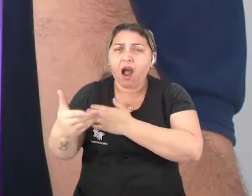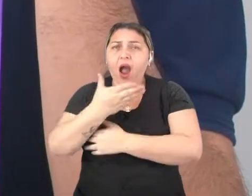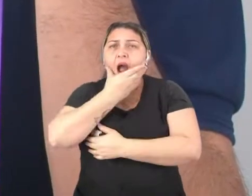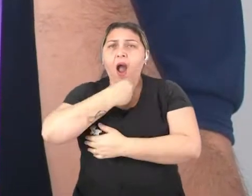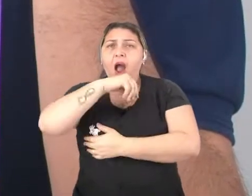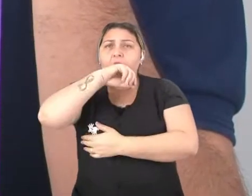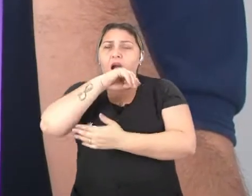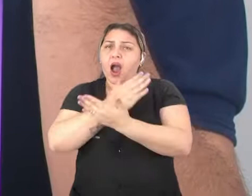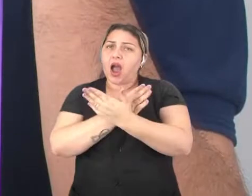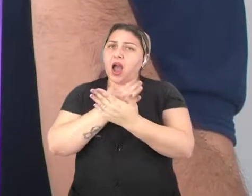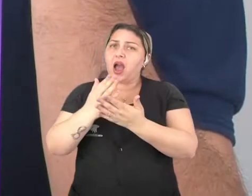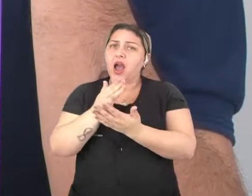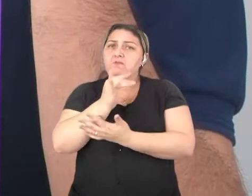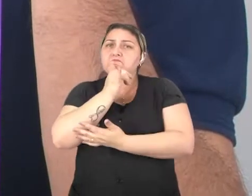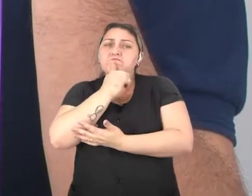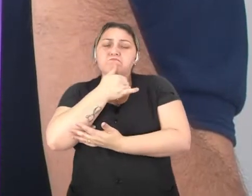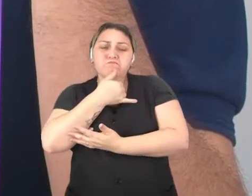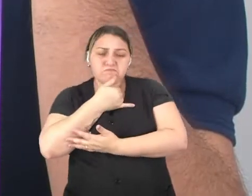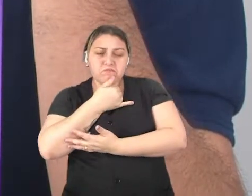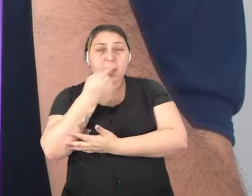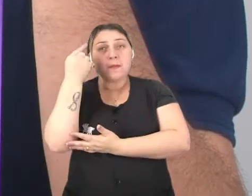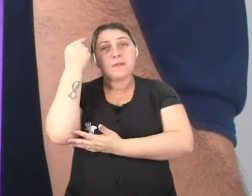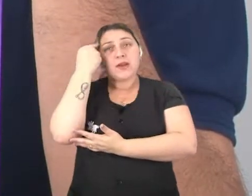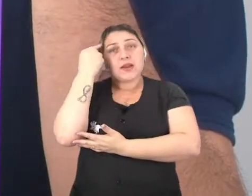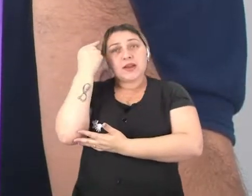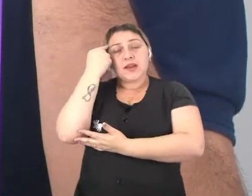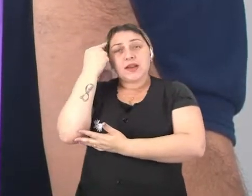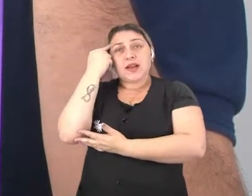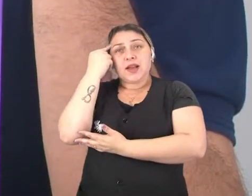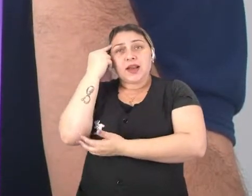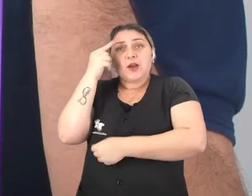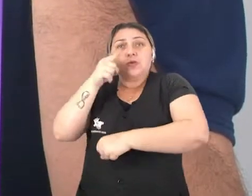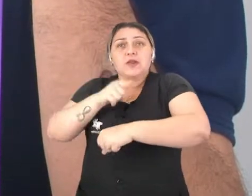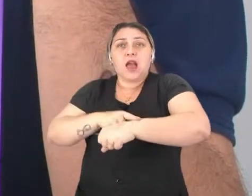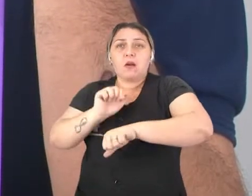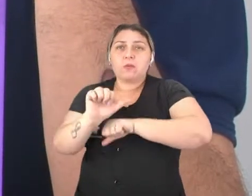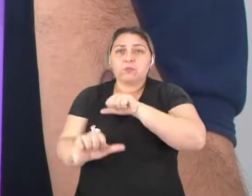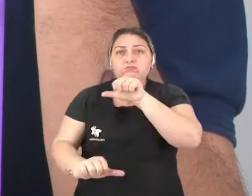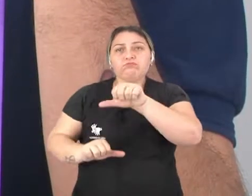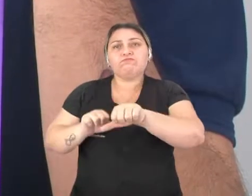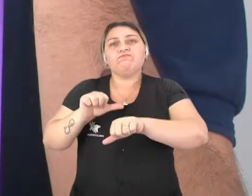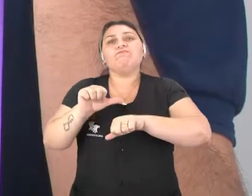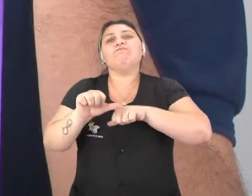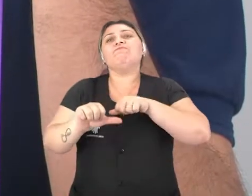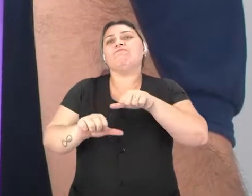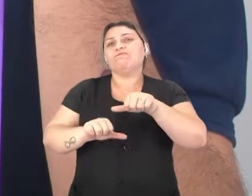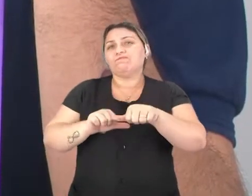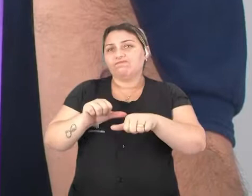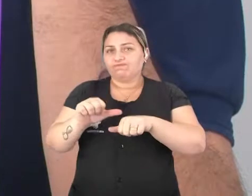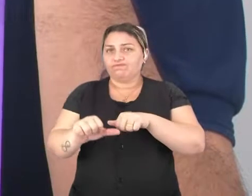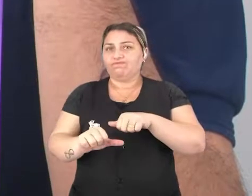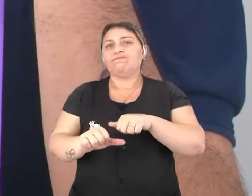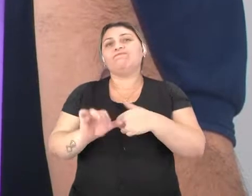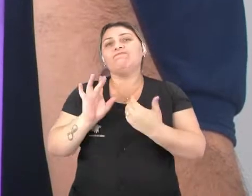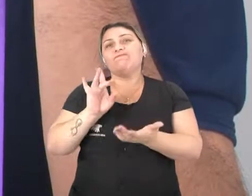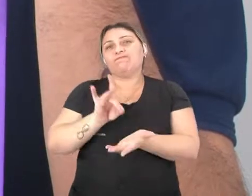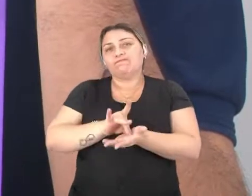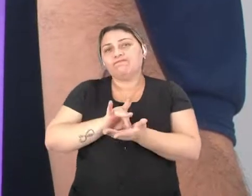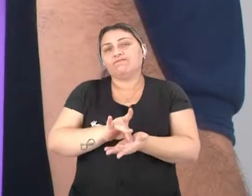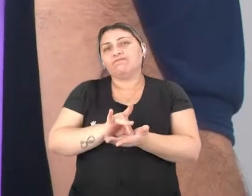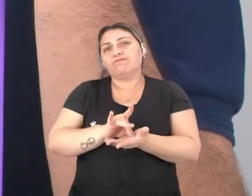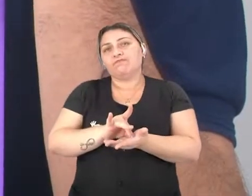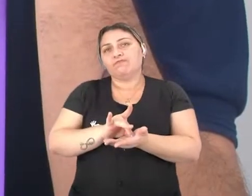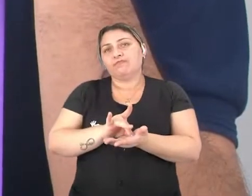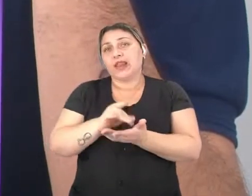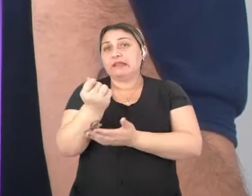pai começou a desanimar e a pensar que os tempos são outros, que os tempos são decididamente outros.